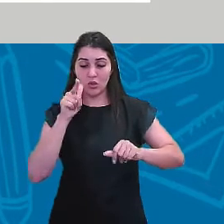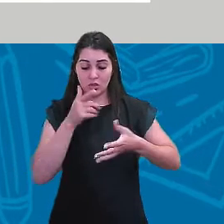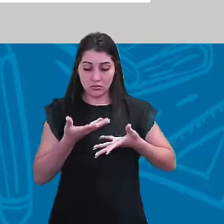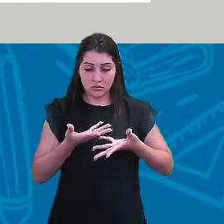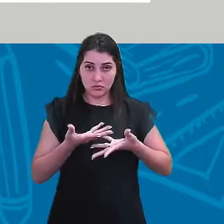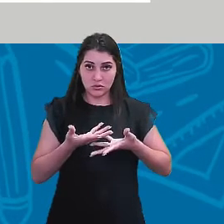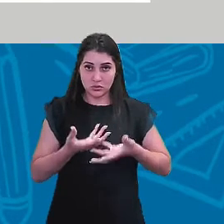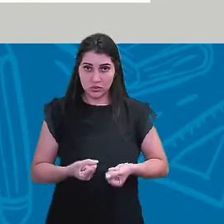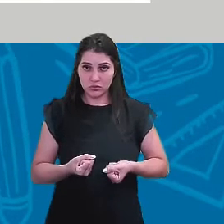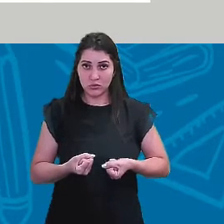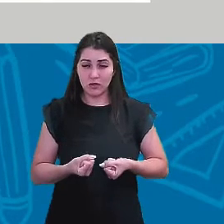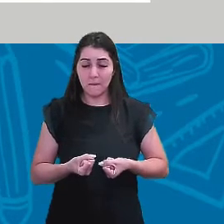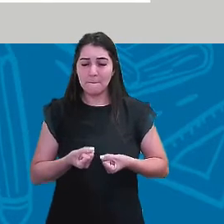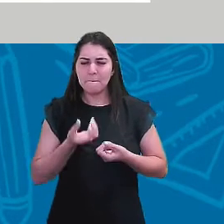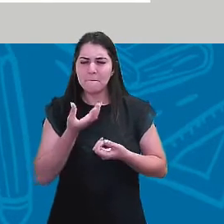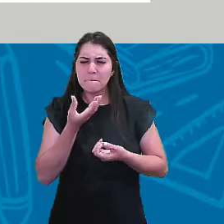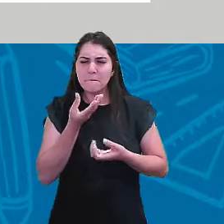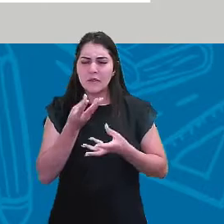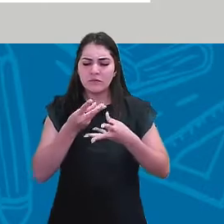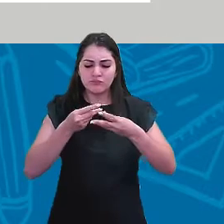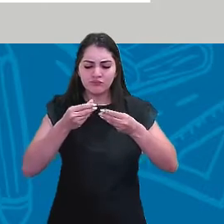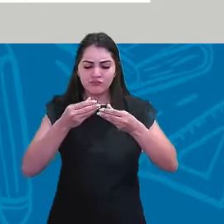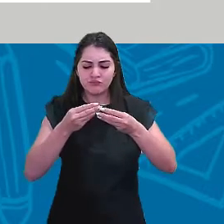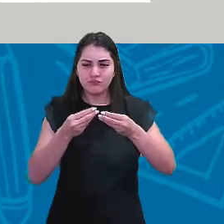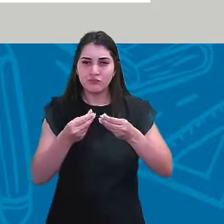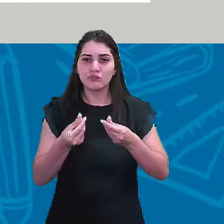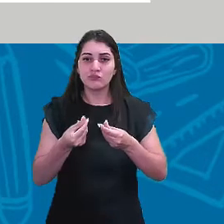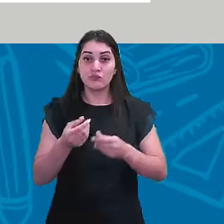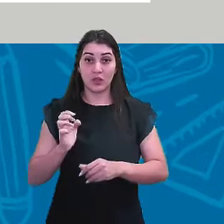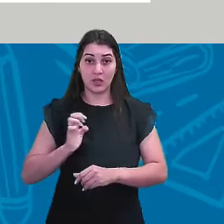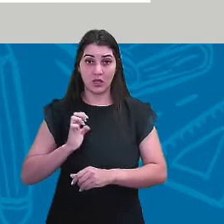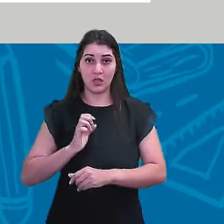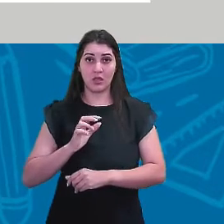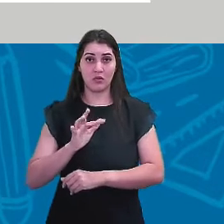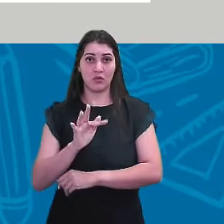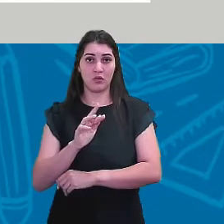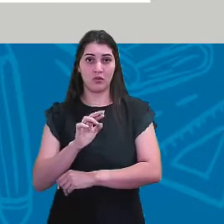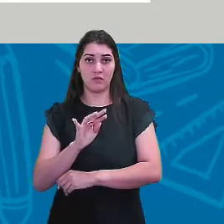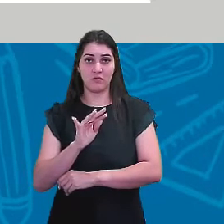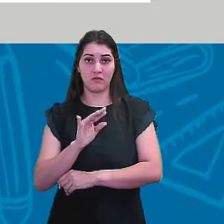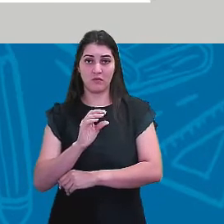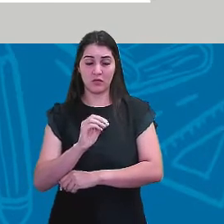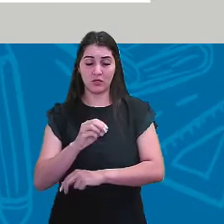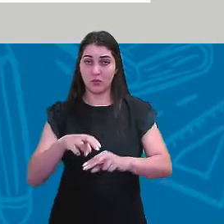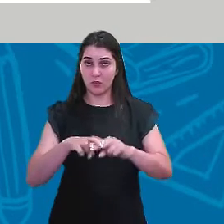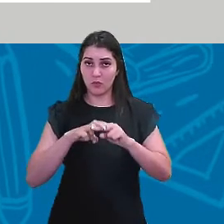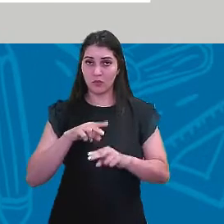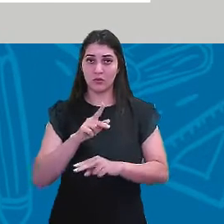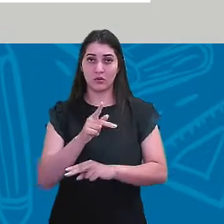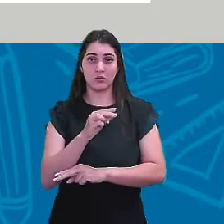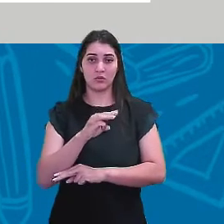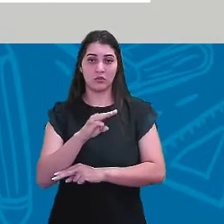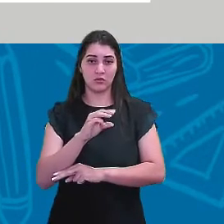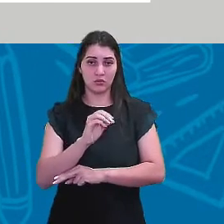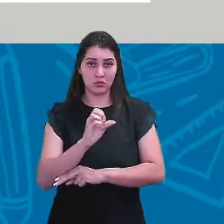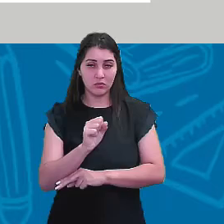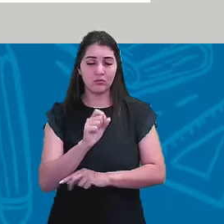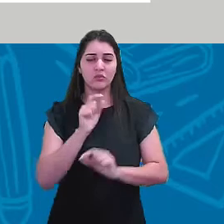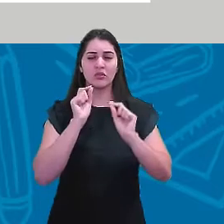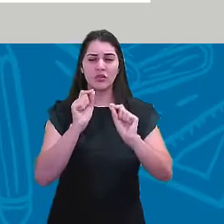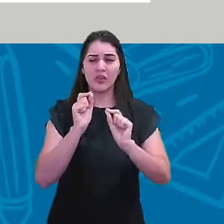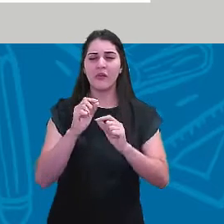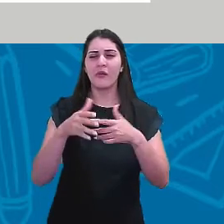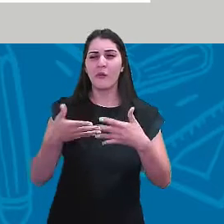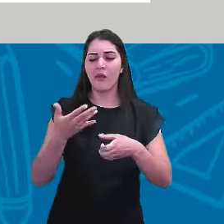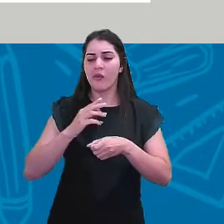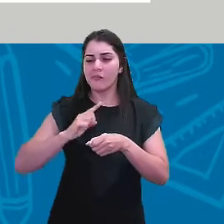água, ele fica bem úmidozinho, é um solo rico e fértil por conta do humus, certo? Que é a decomposição de vegetais, de